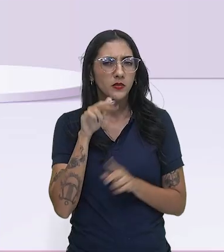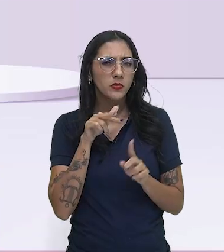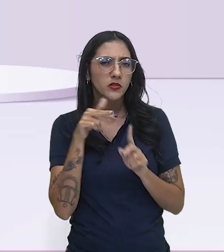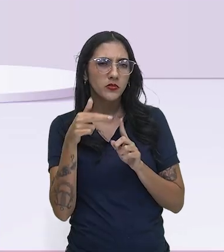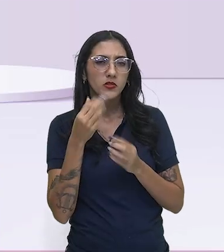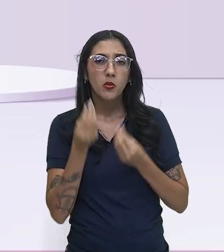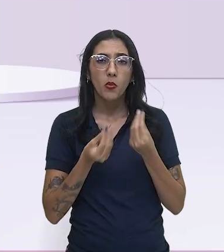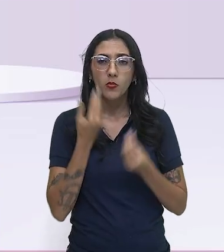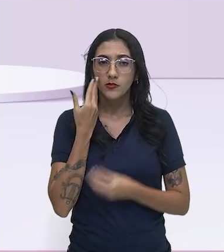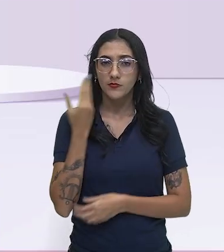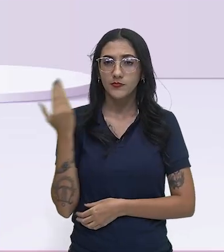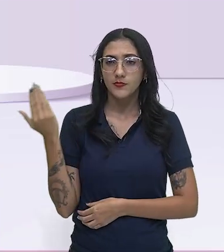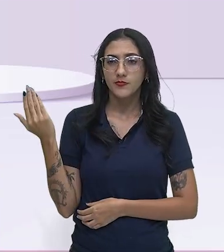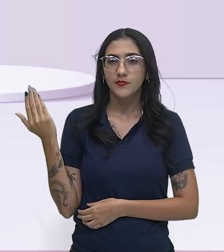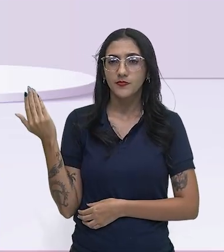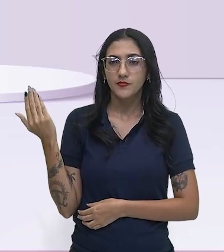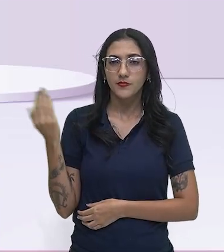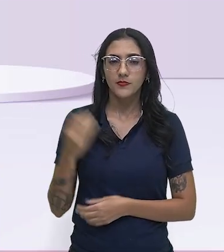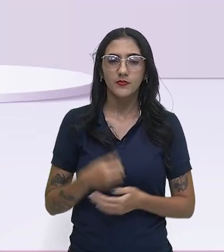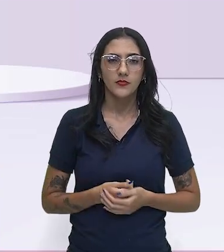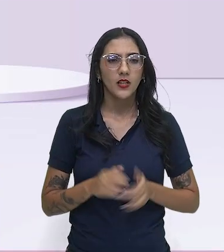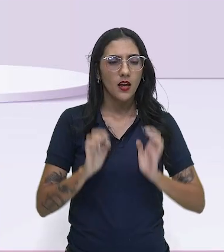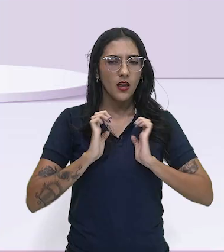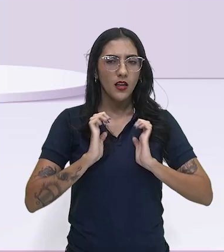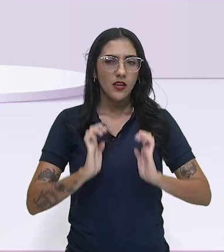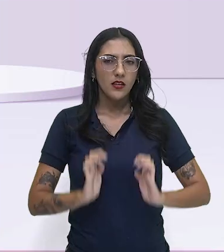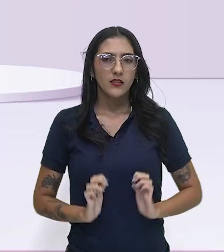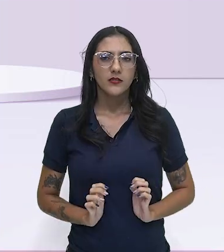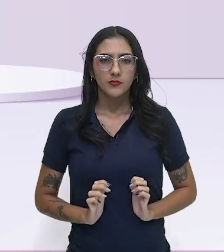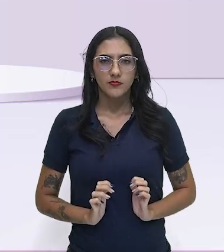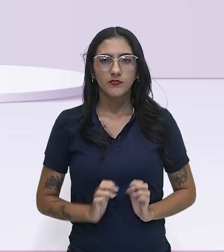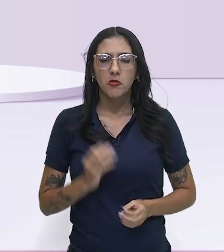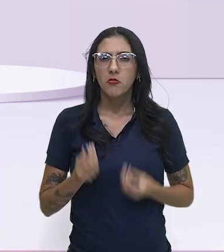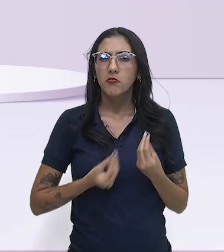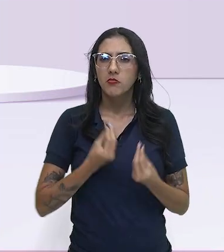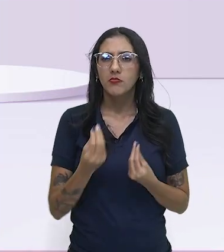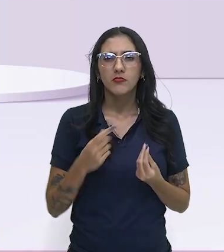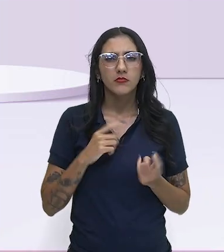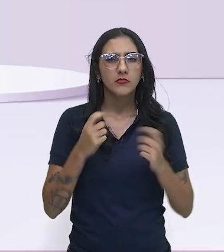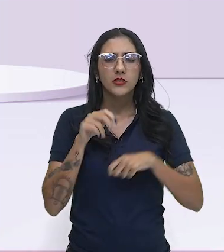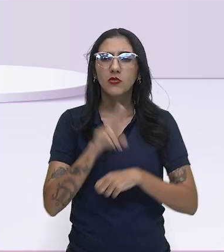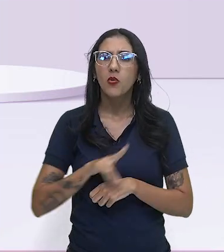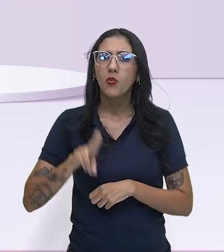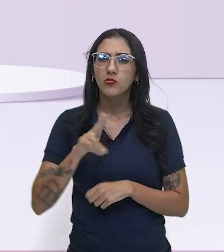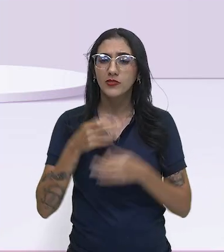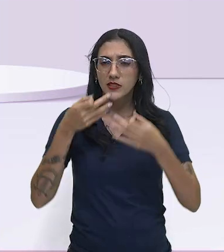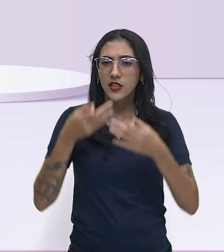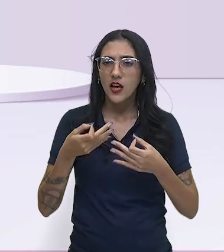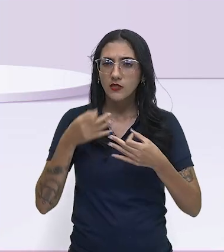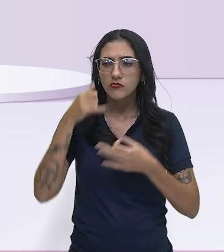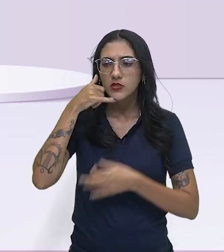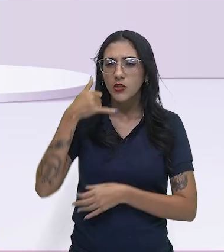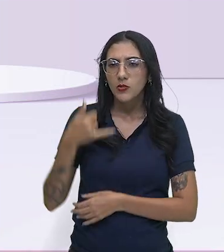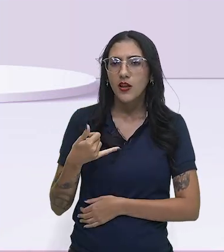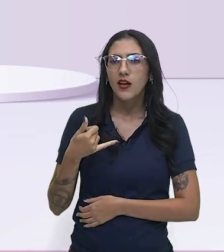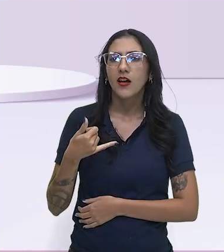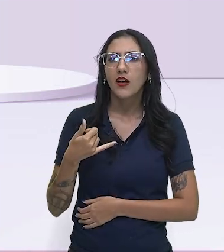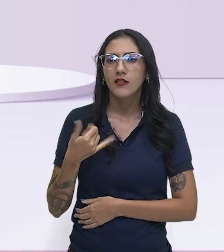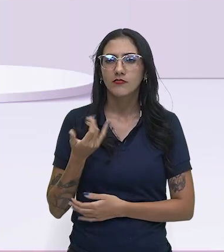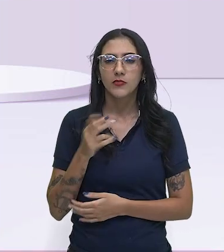ó, ético. Como é que nós podemos pensar eticamente o uso do celular, das